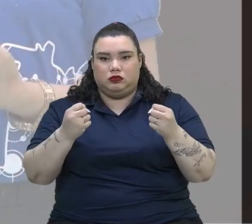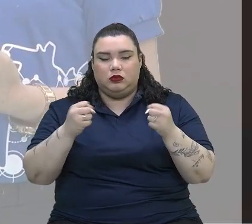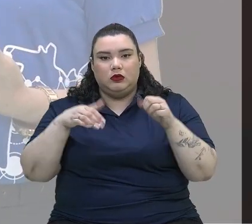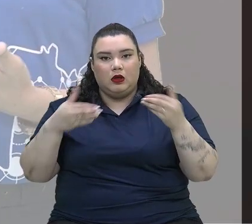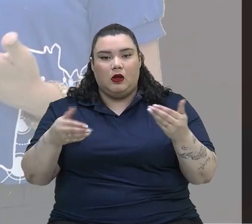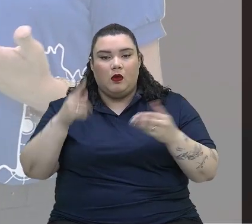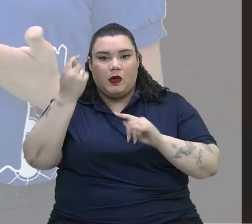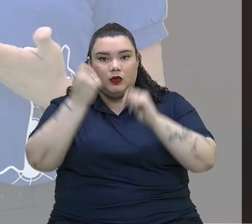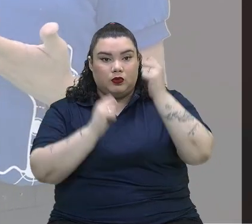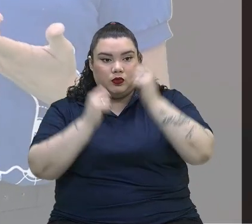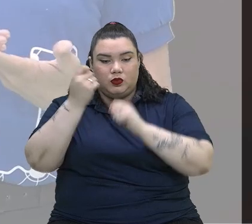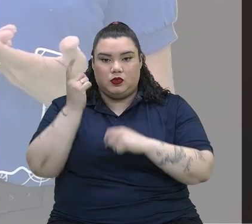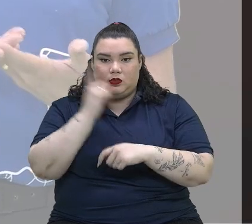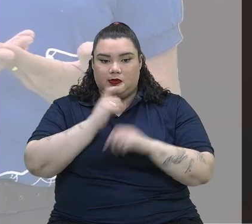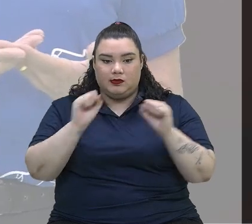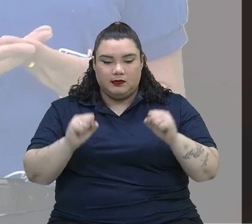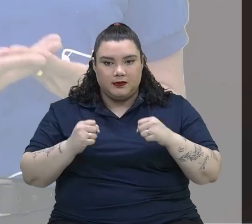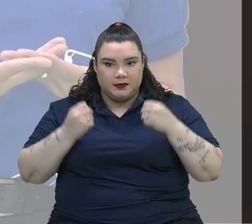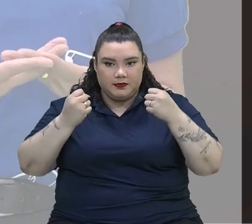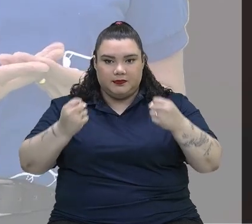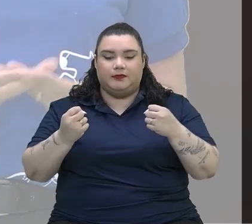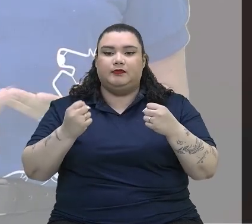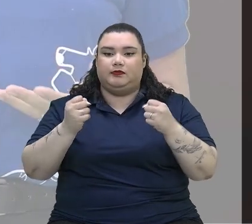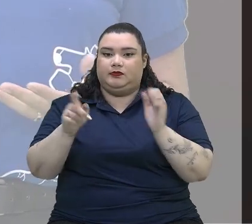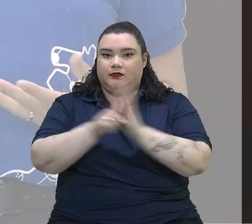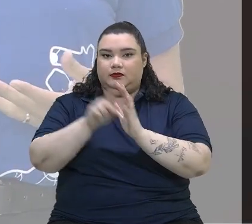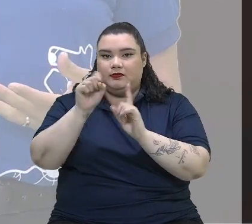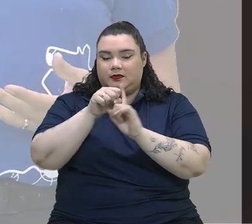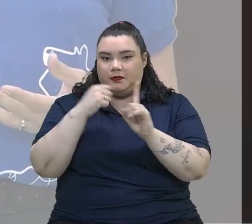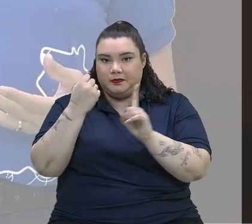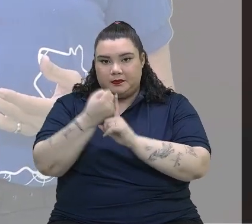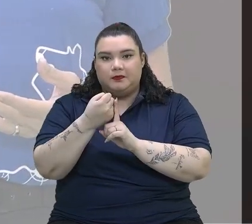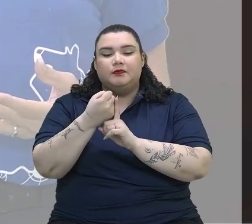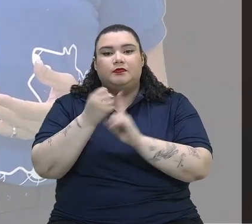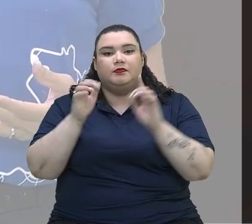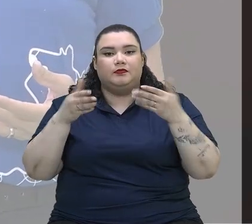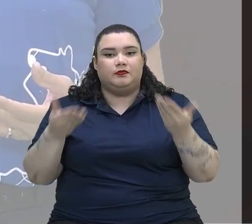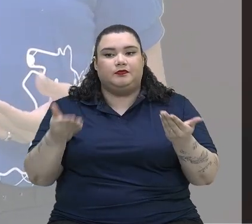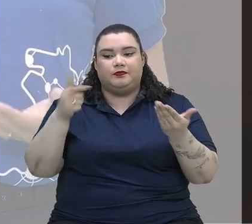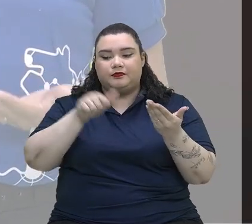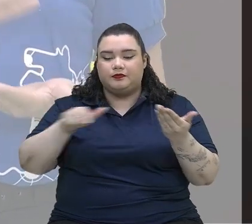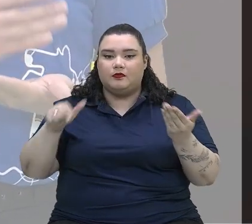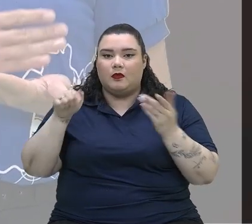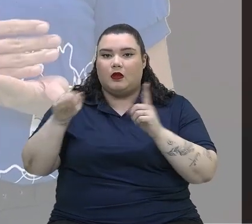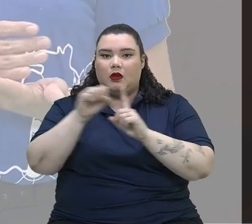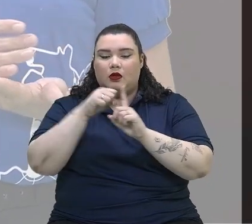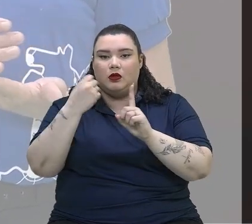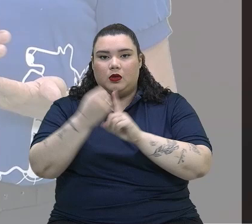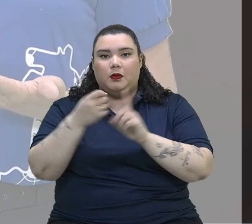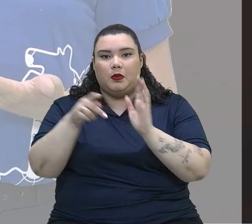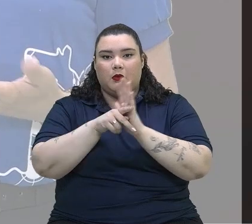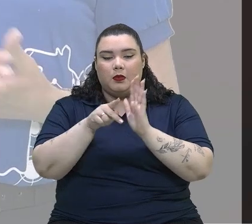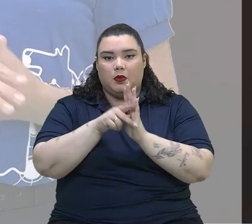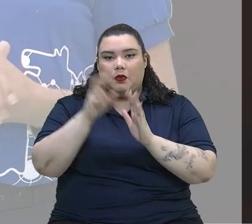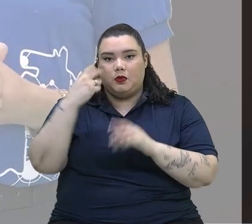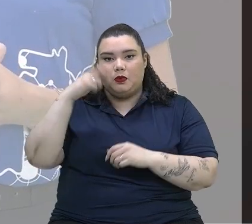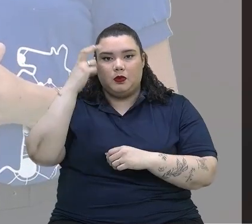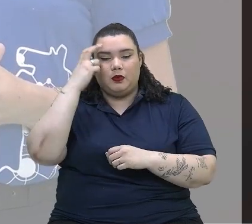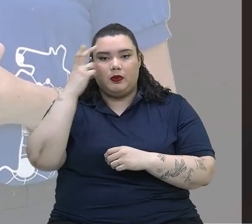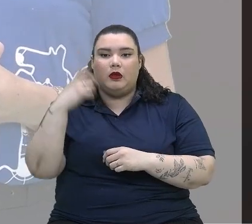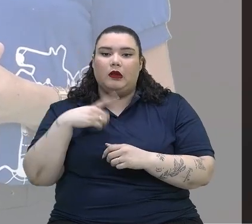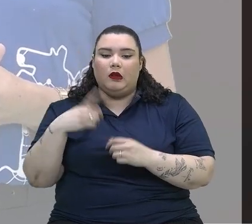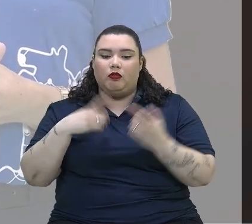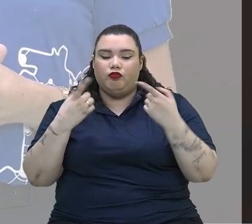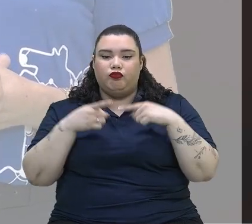ganha força, a sociedade industrializada, mais uma vez, a indústria cultural vai neste